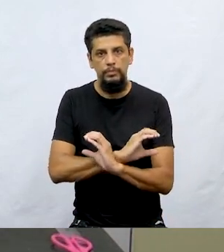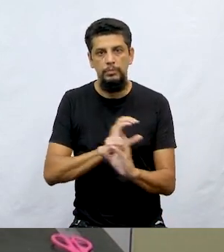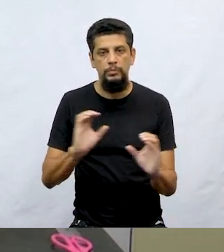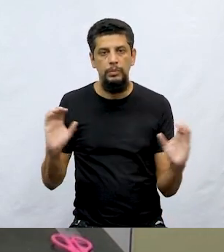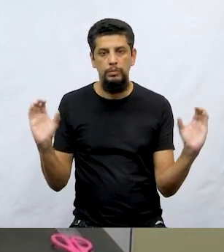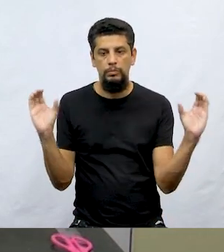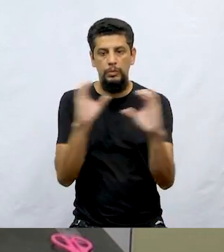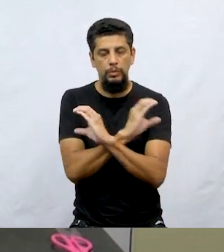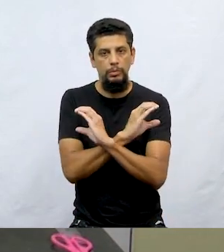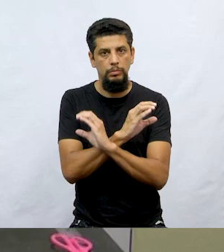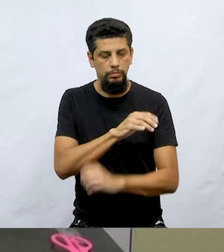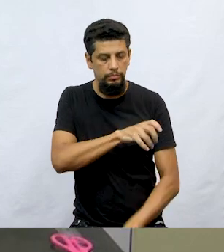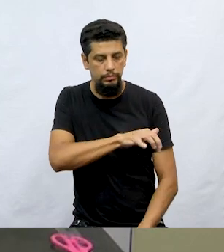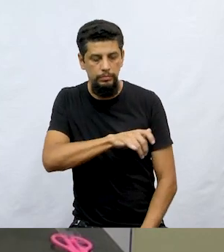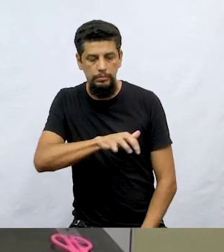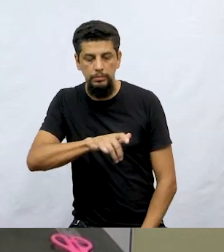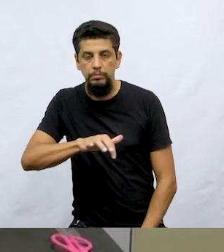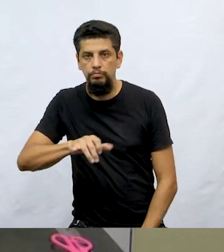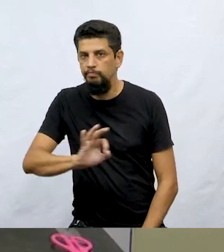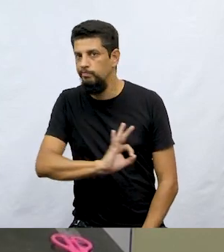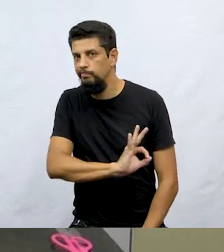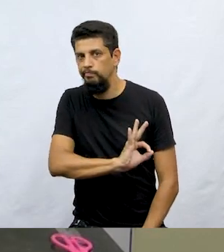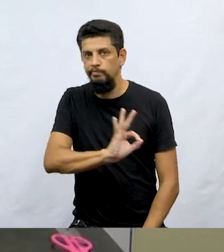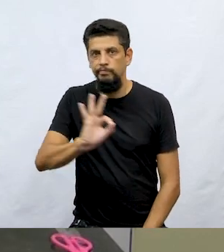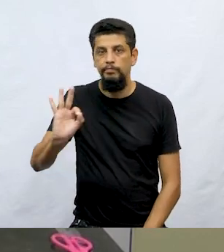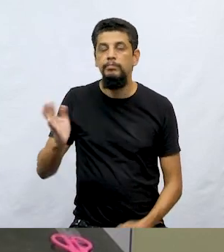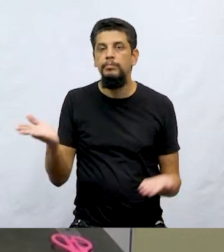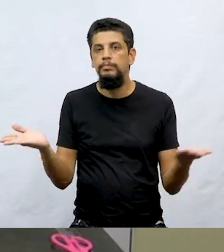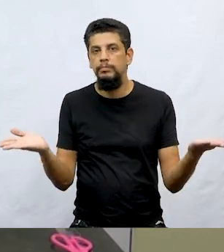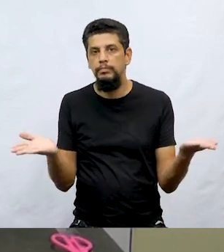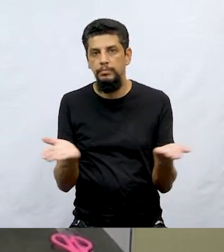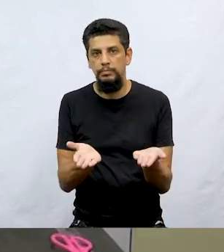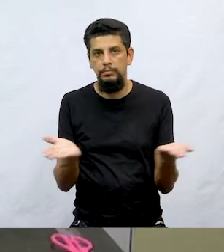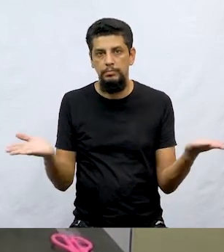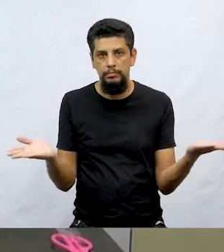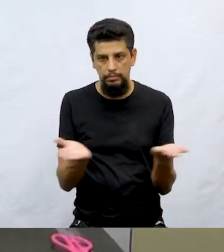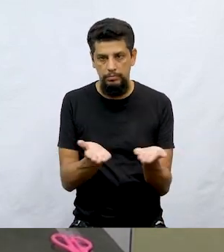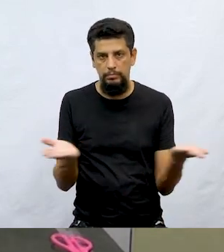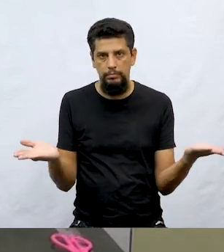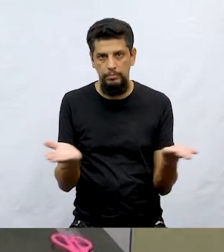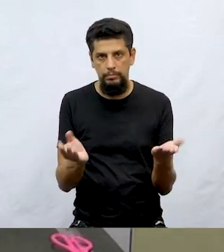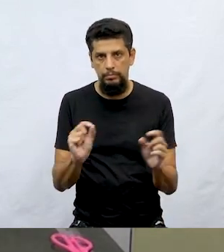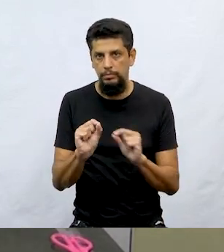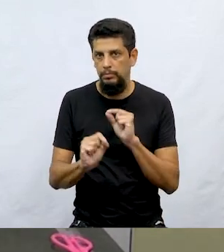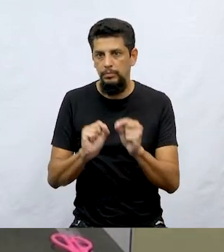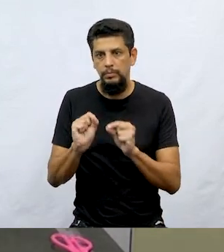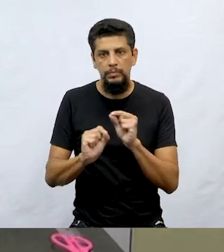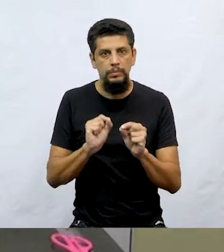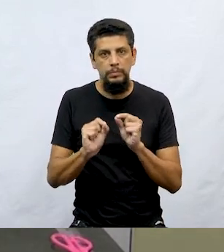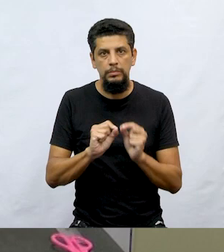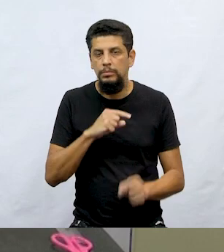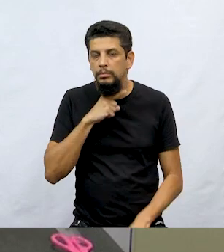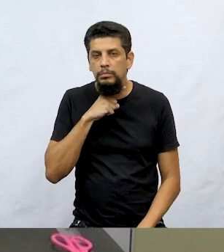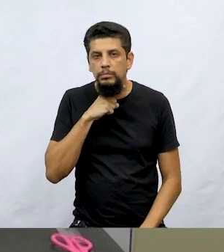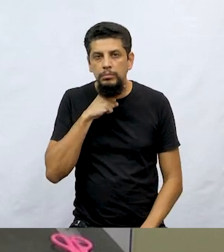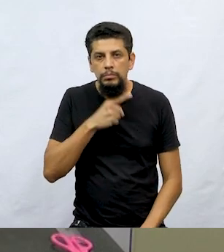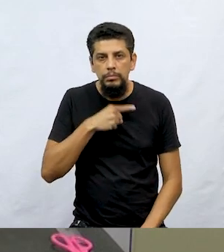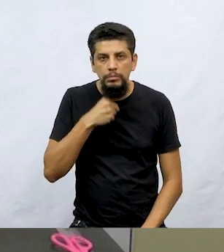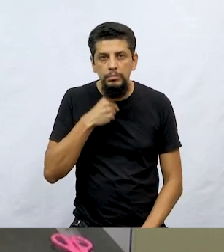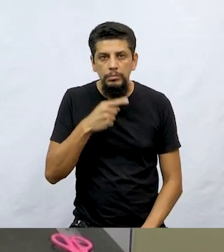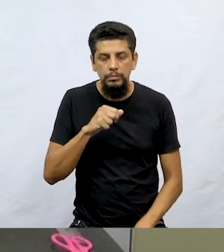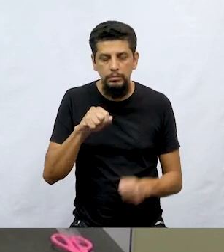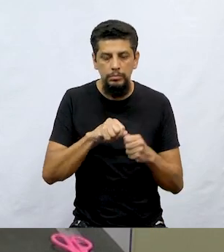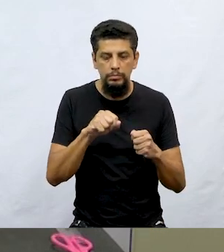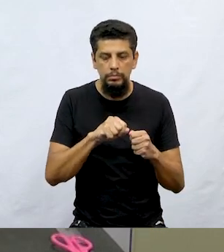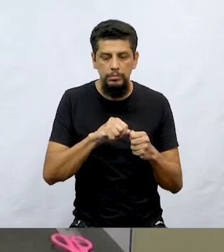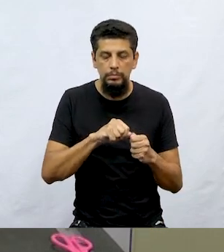né, professora Lu? Completou o alfabeto. Muito bem. E agora? Agora, quem não teve, não conseguiu acompanhar a gente e